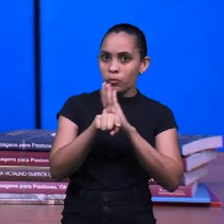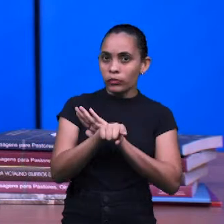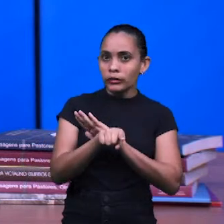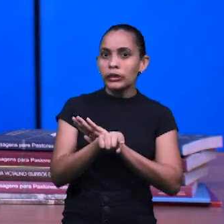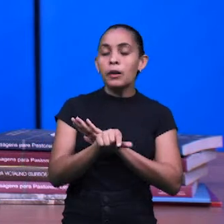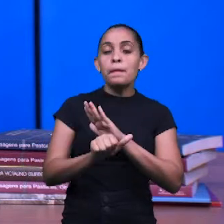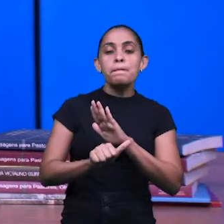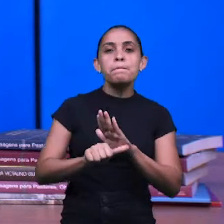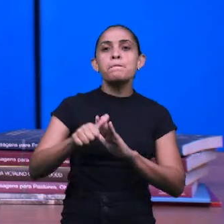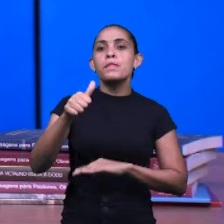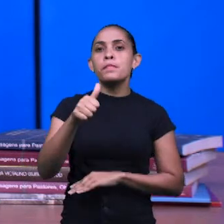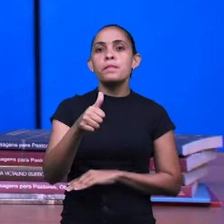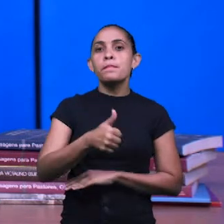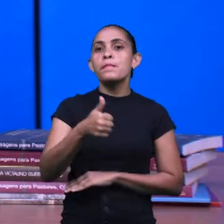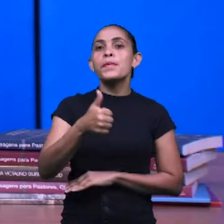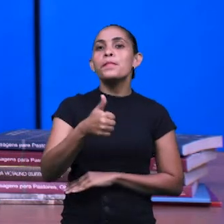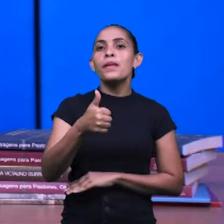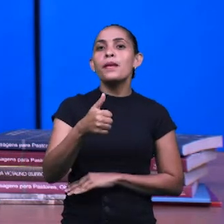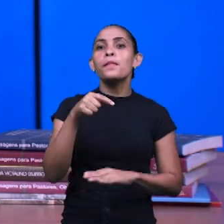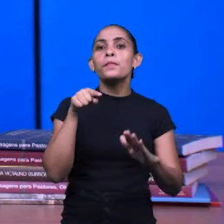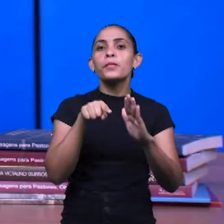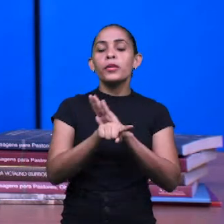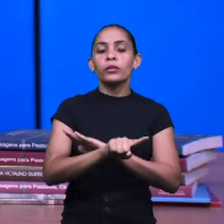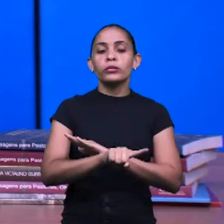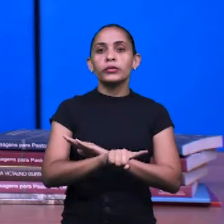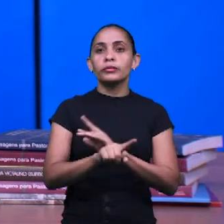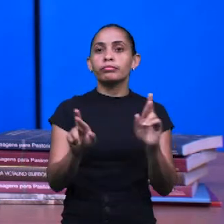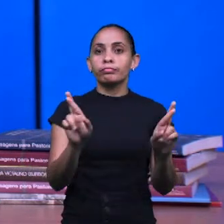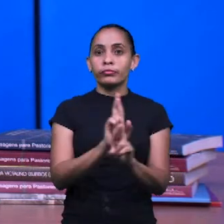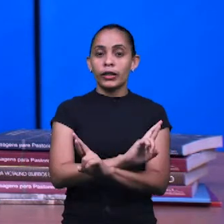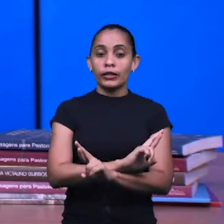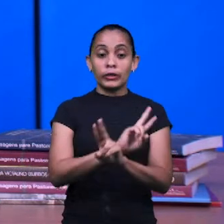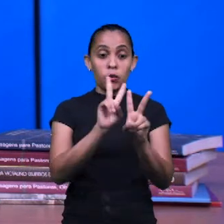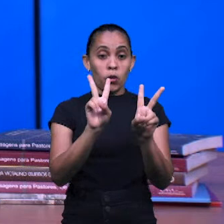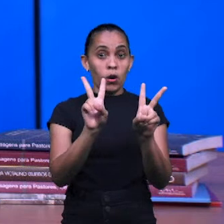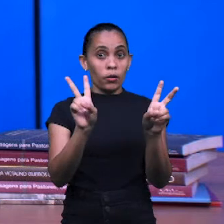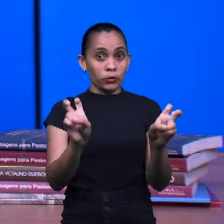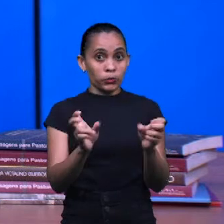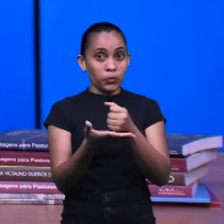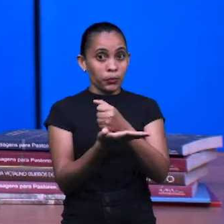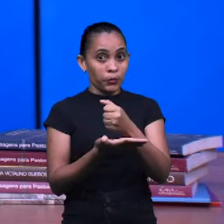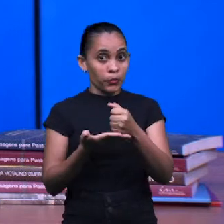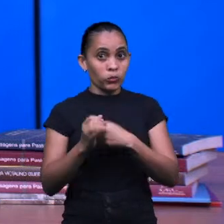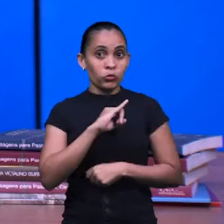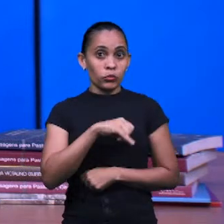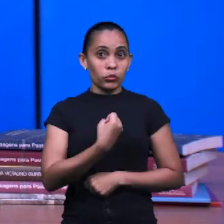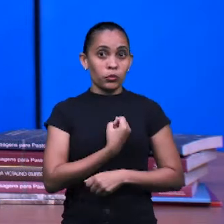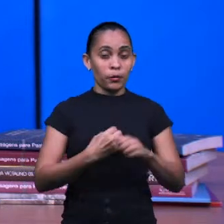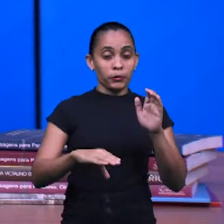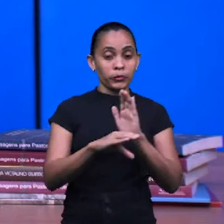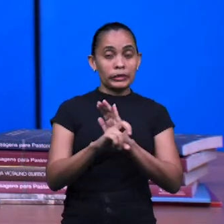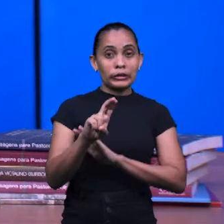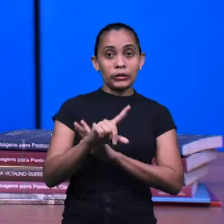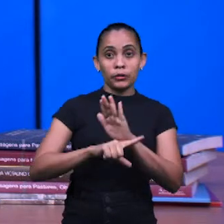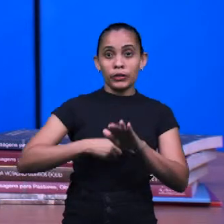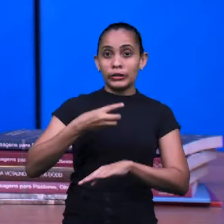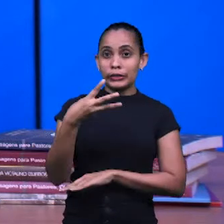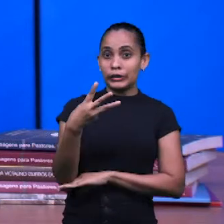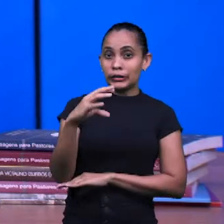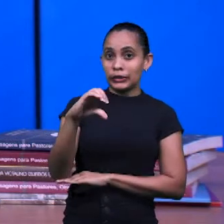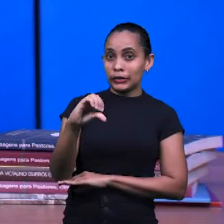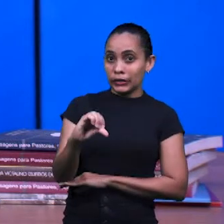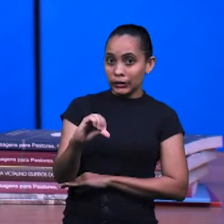nossa primeira pergunta relacionada a este assunto, que está ainda baseado em João capítulo 5, verso